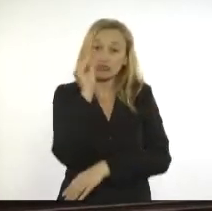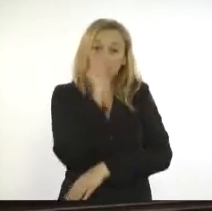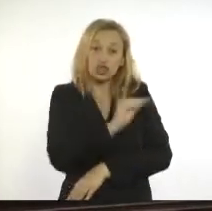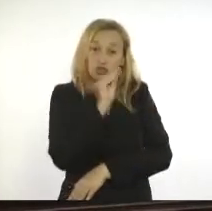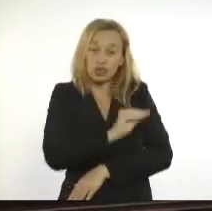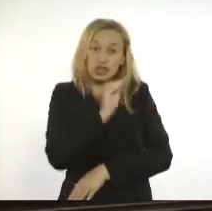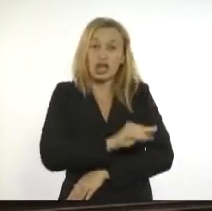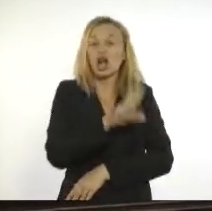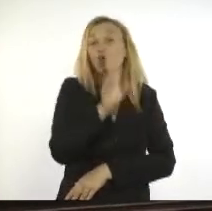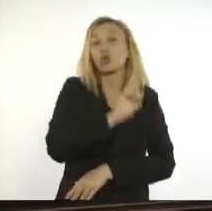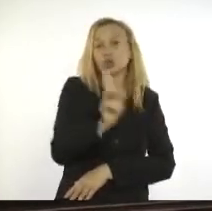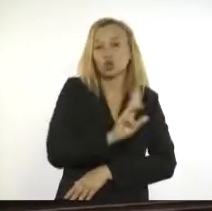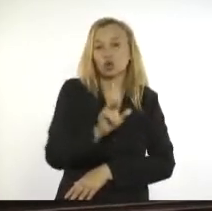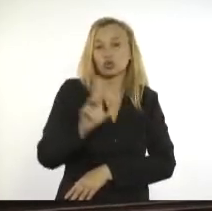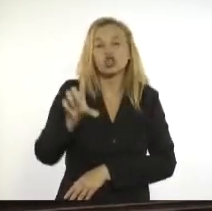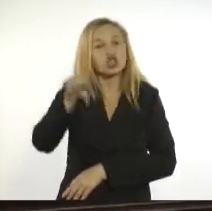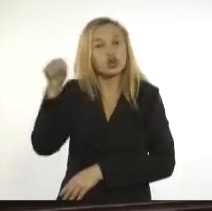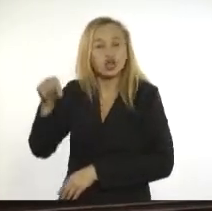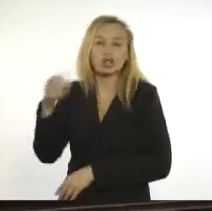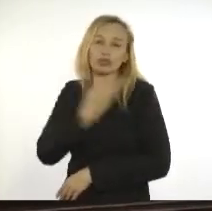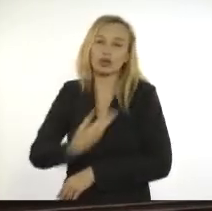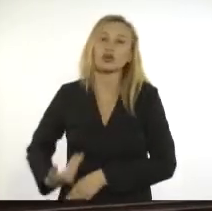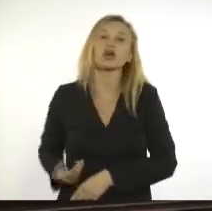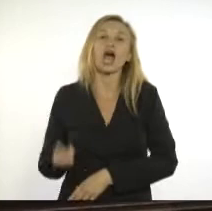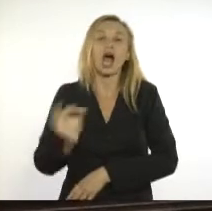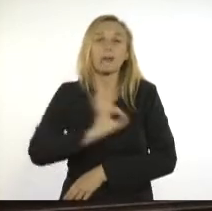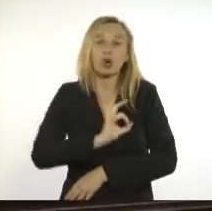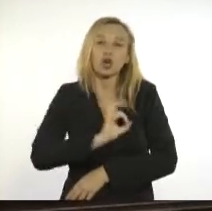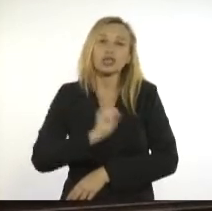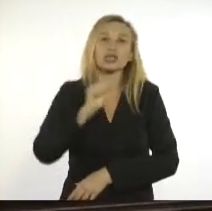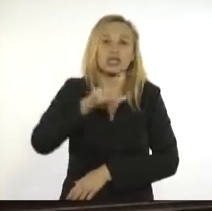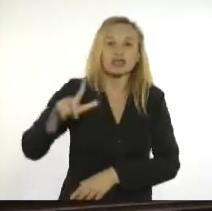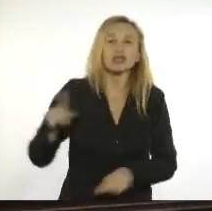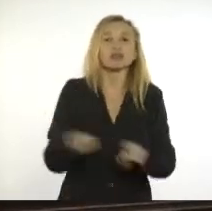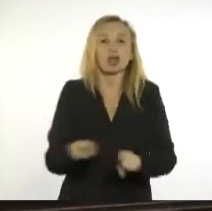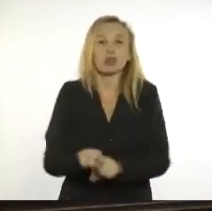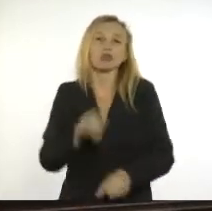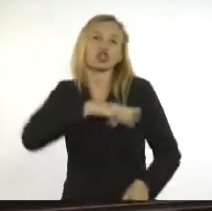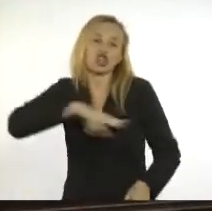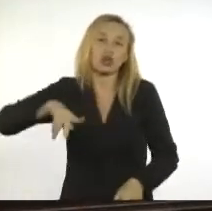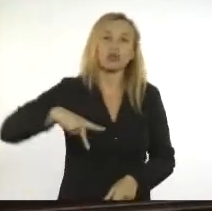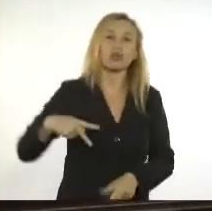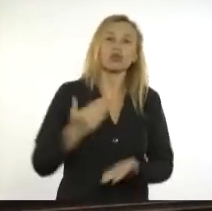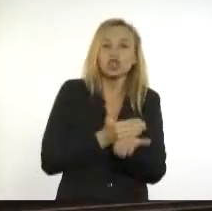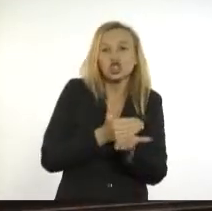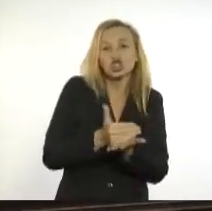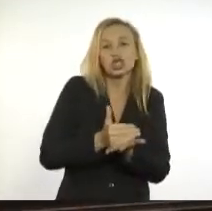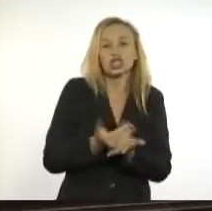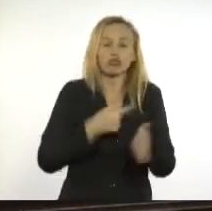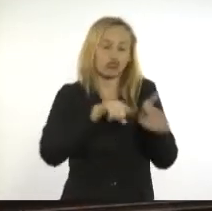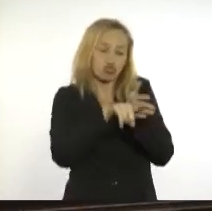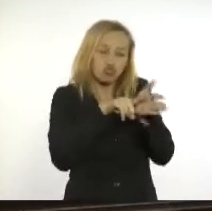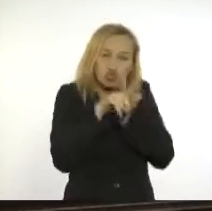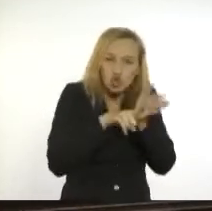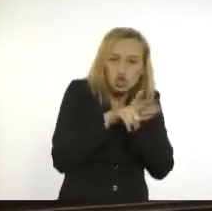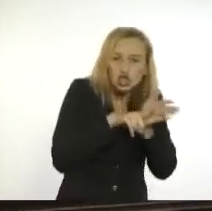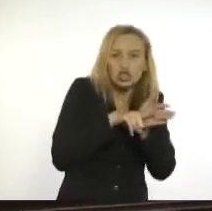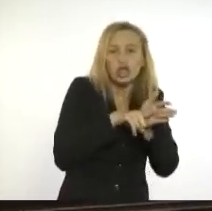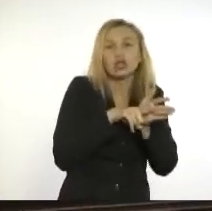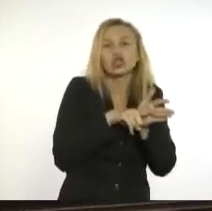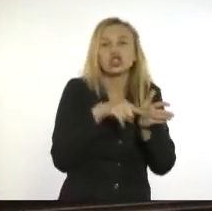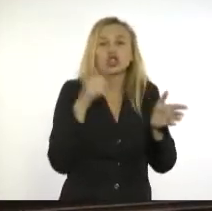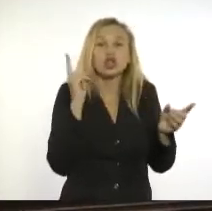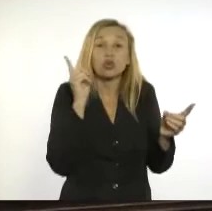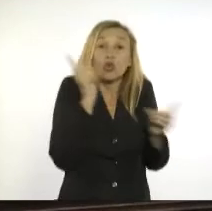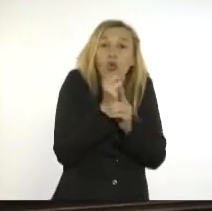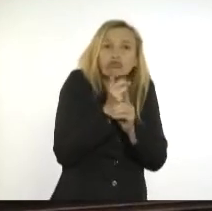pelo governo. A Polícia Civil e o Ministério Público iniciaram uma investigação que descobriu que a